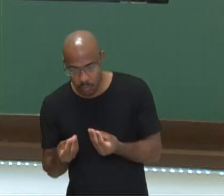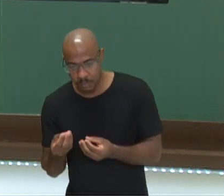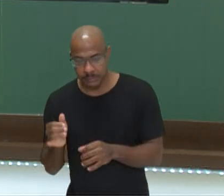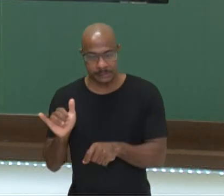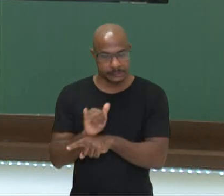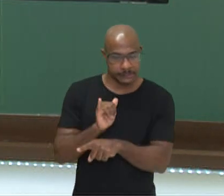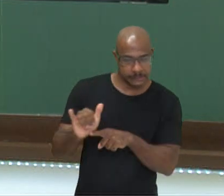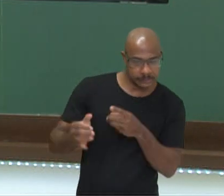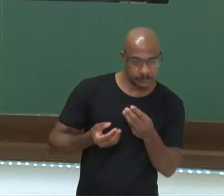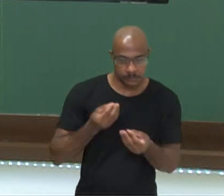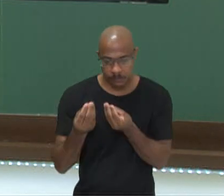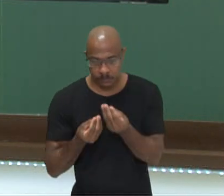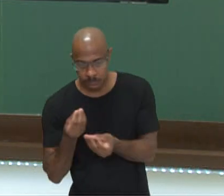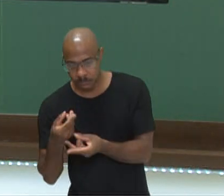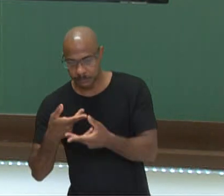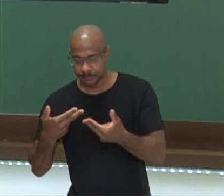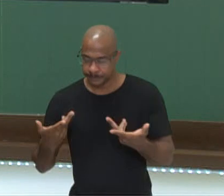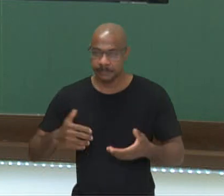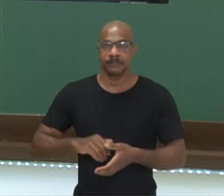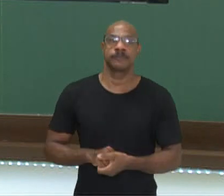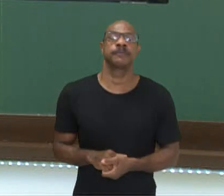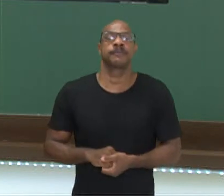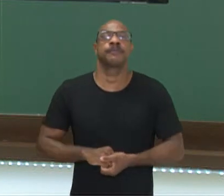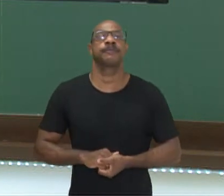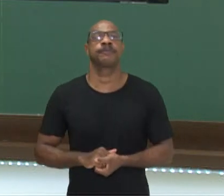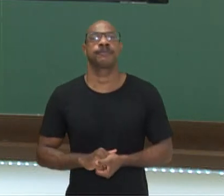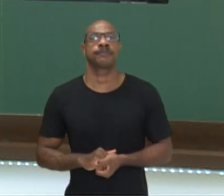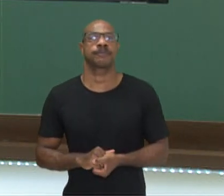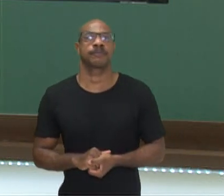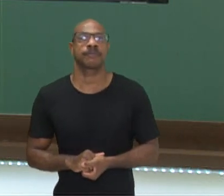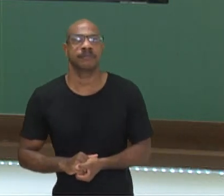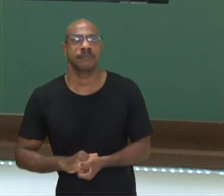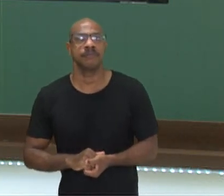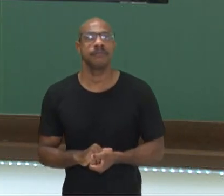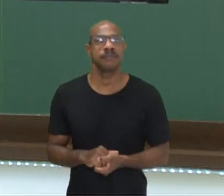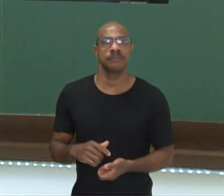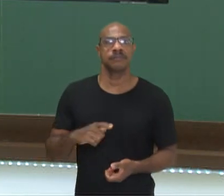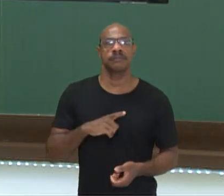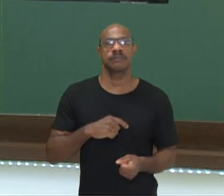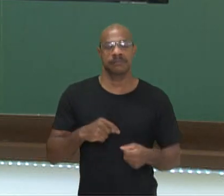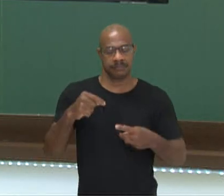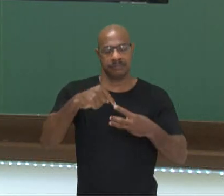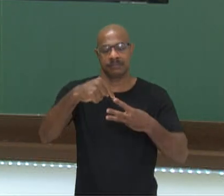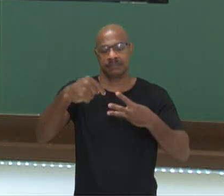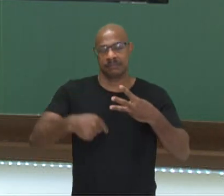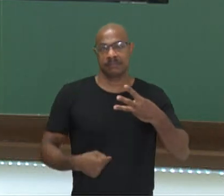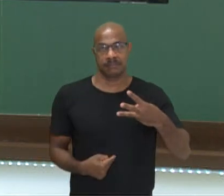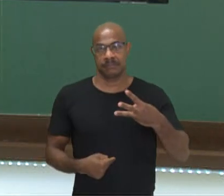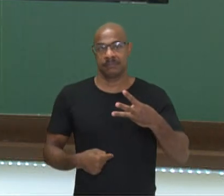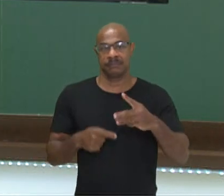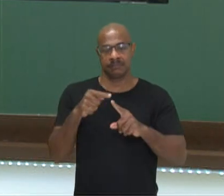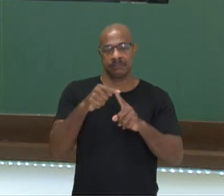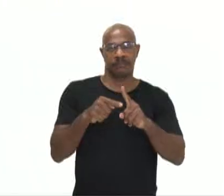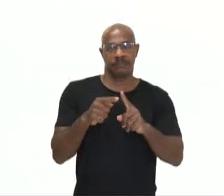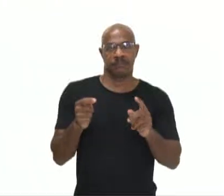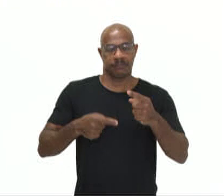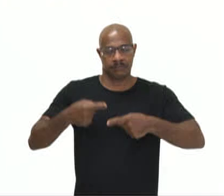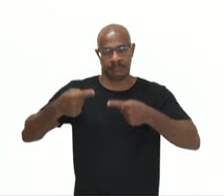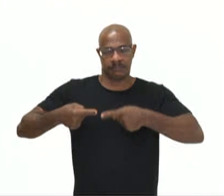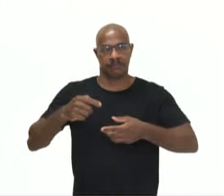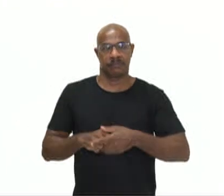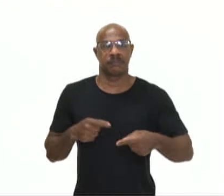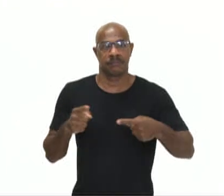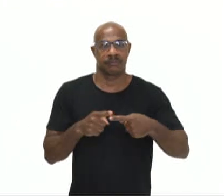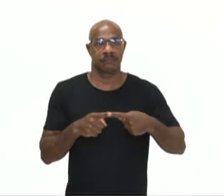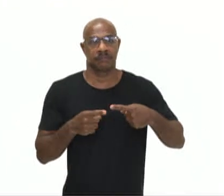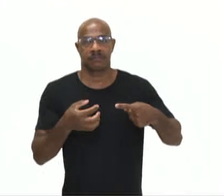melhor ali para convencer antes que alguém refute. Temos ainda 3 tipos de debates possíveis. O primeiro deles,